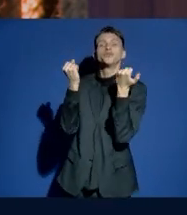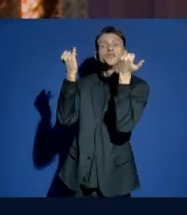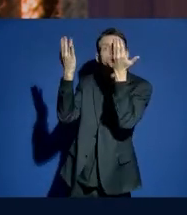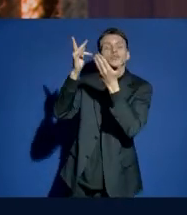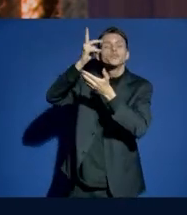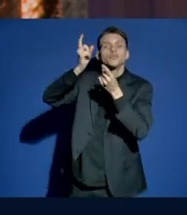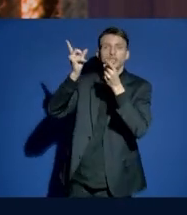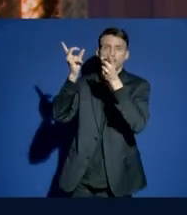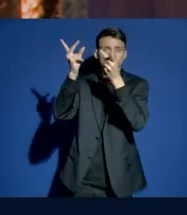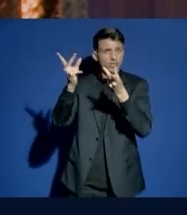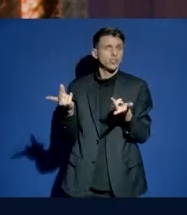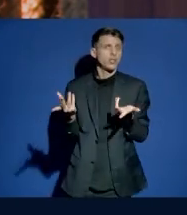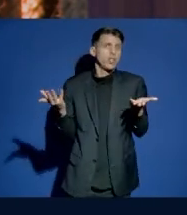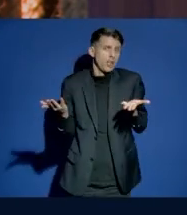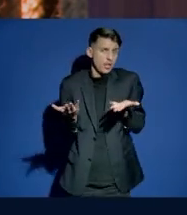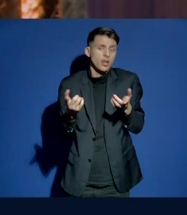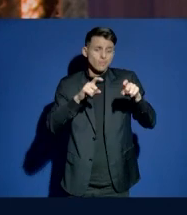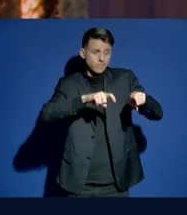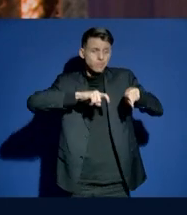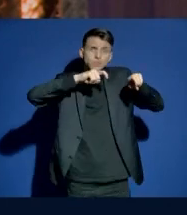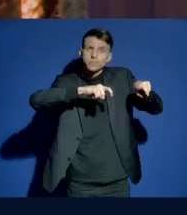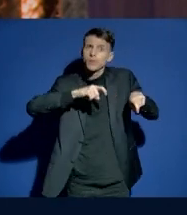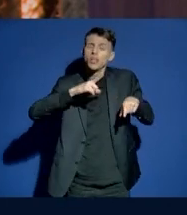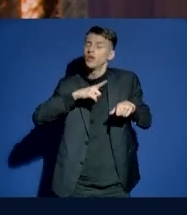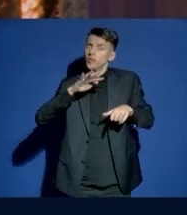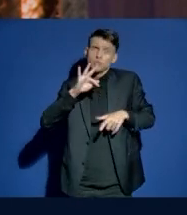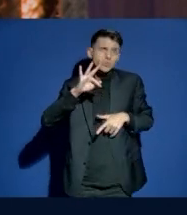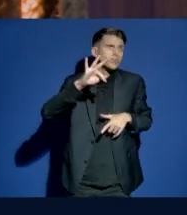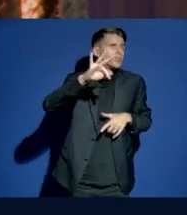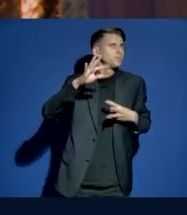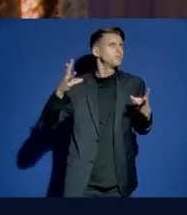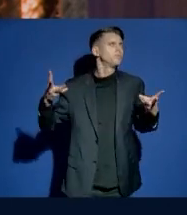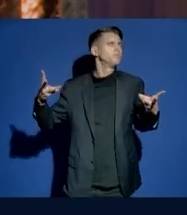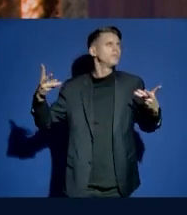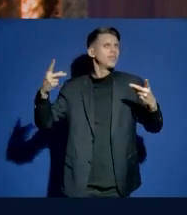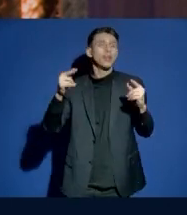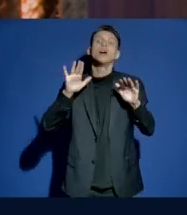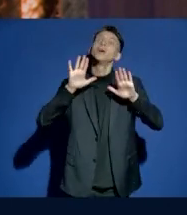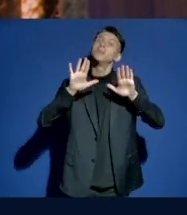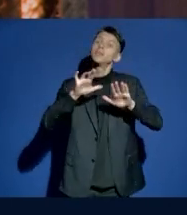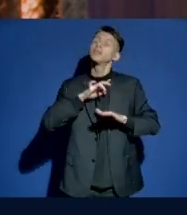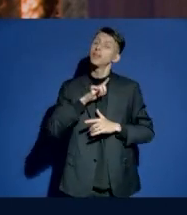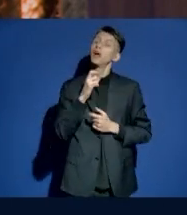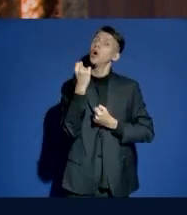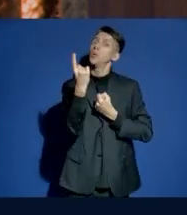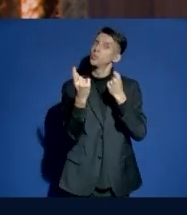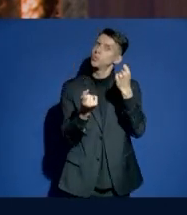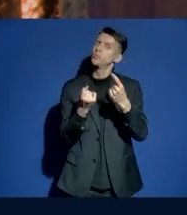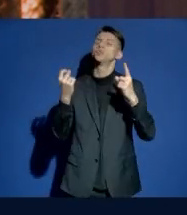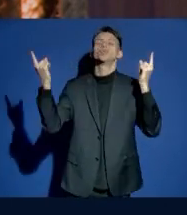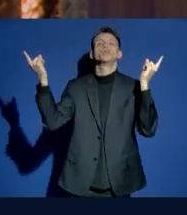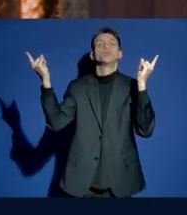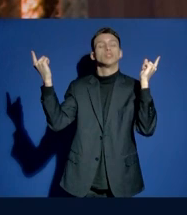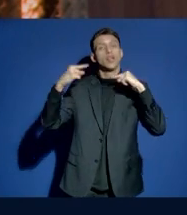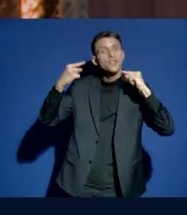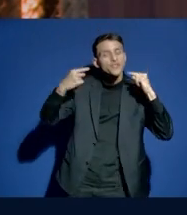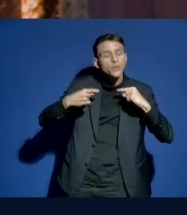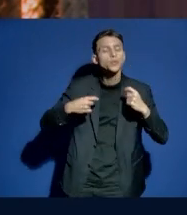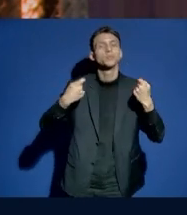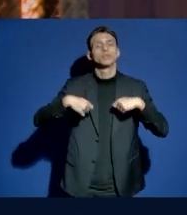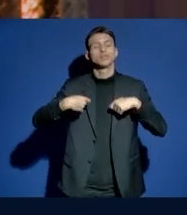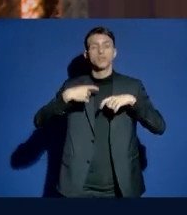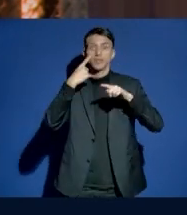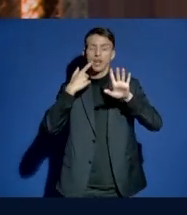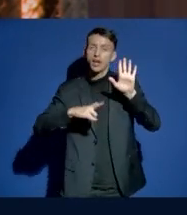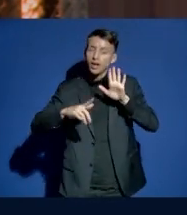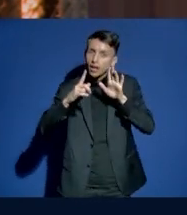tem um presente um futuro talvez muito brilhante porém existem alguns desafios que nós temos que estar atentos